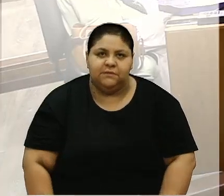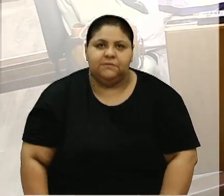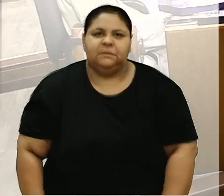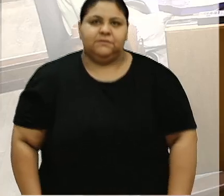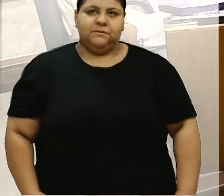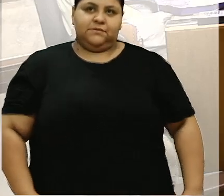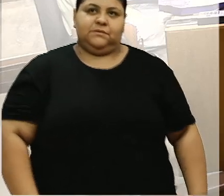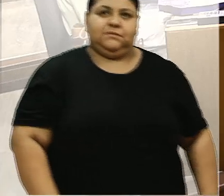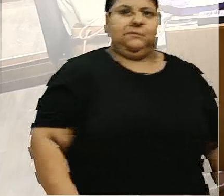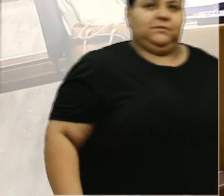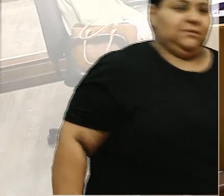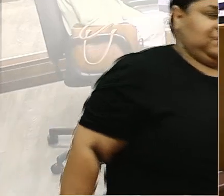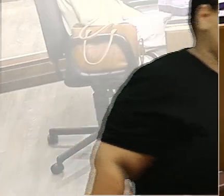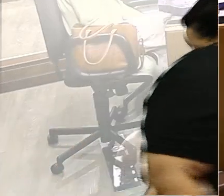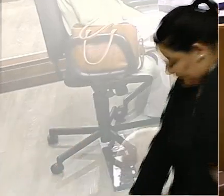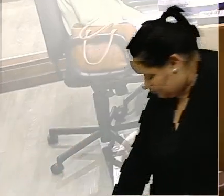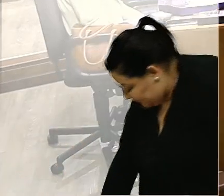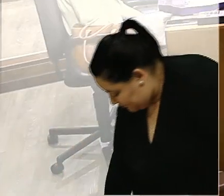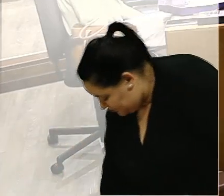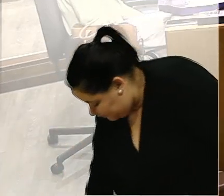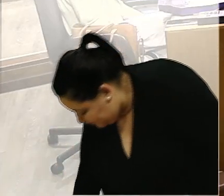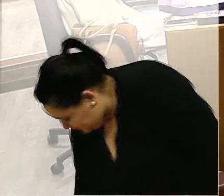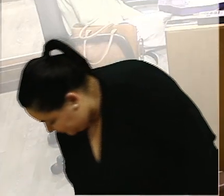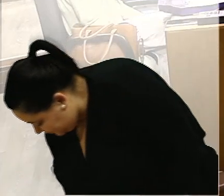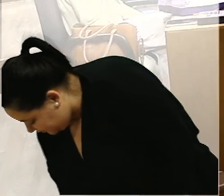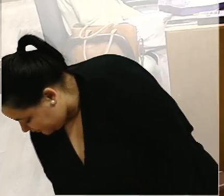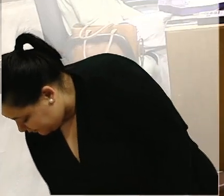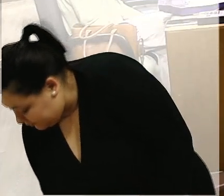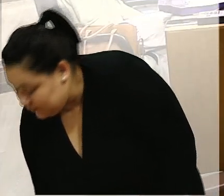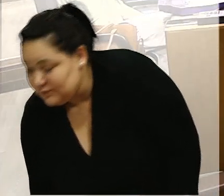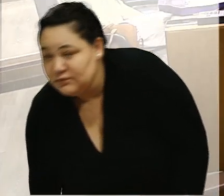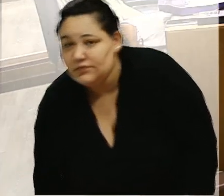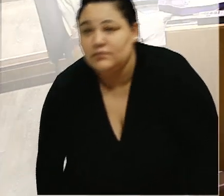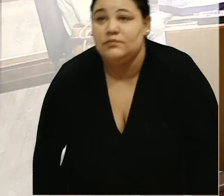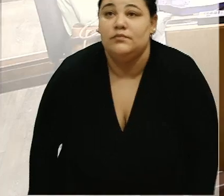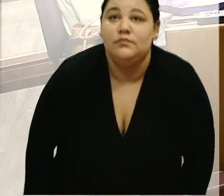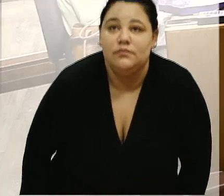Seguimos o espaço das pequenas comunicações.